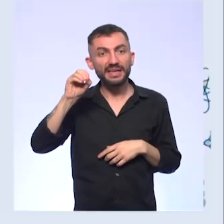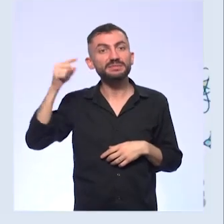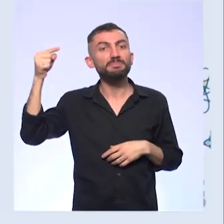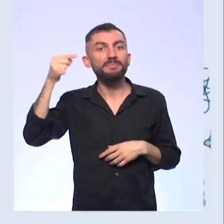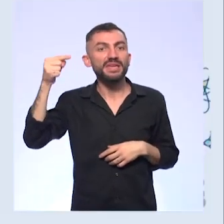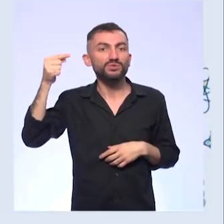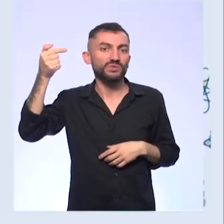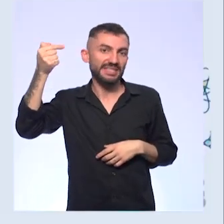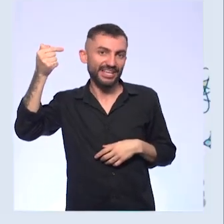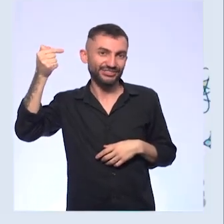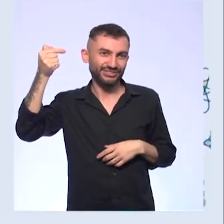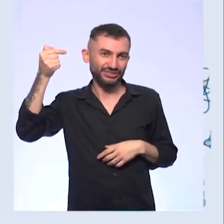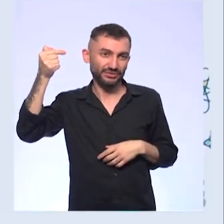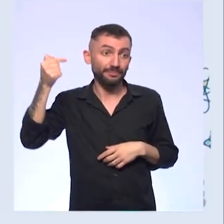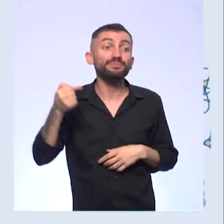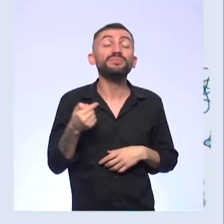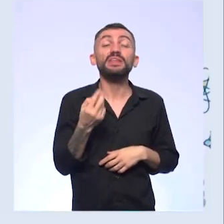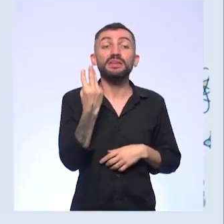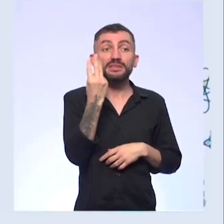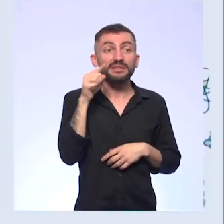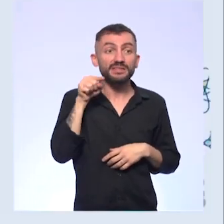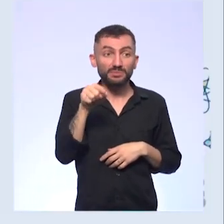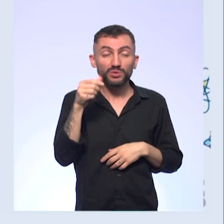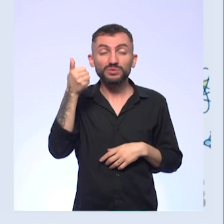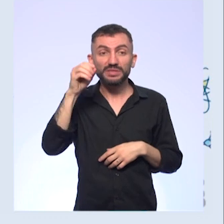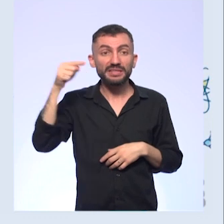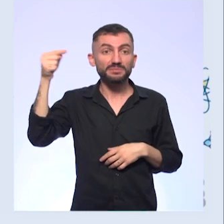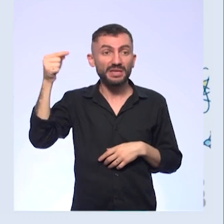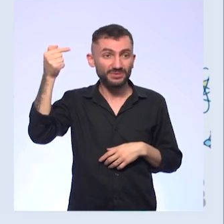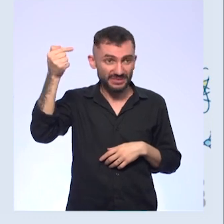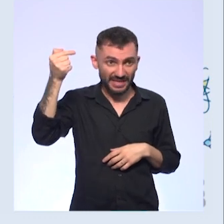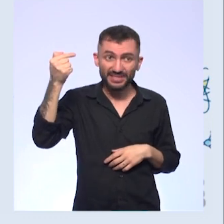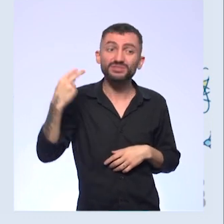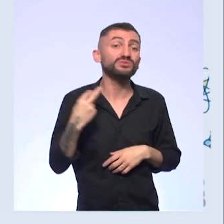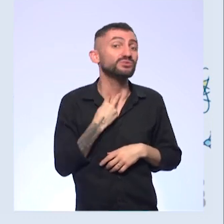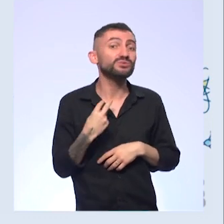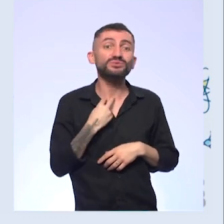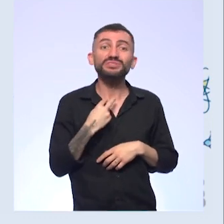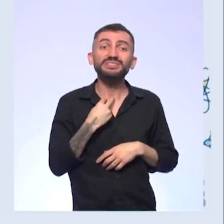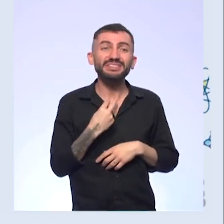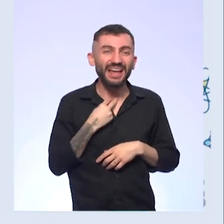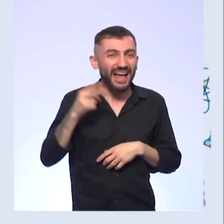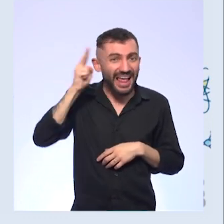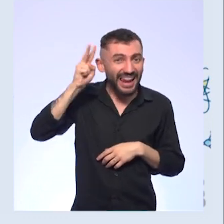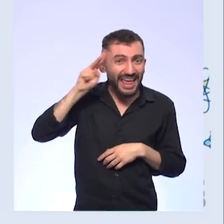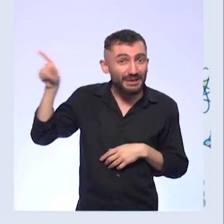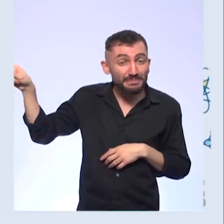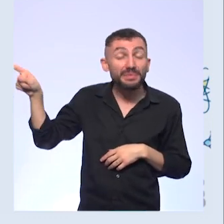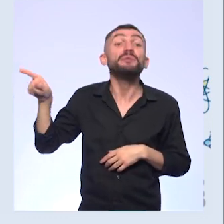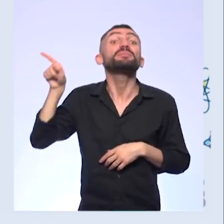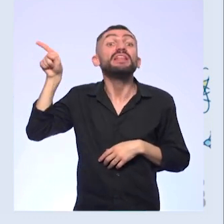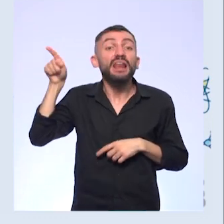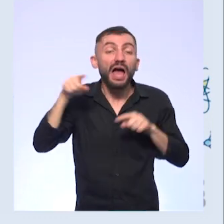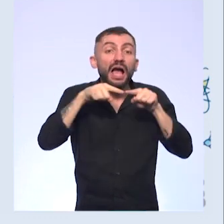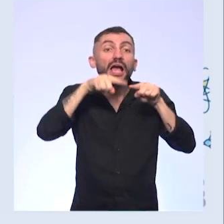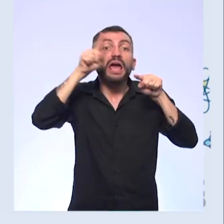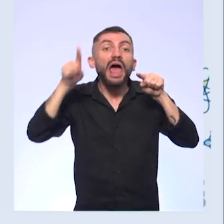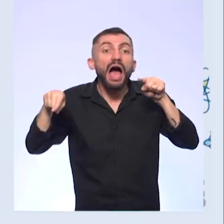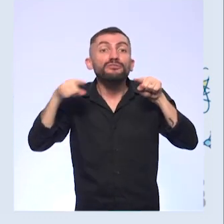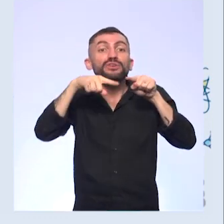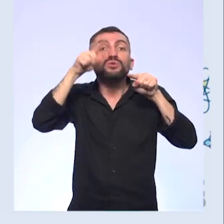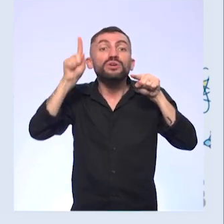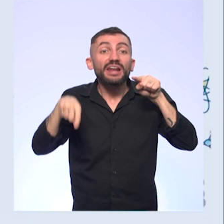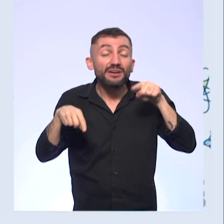menos 73 vezes que eu não posso trabalhar porque lá no gráfico tá em um momento Não